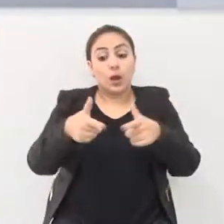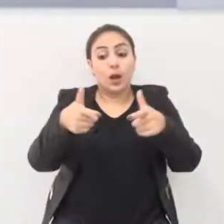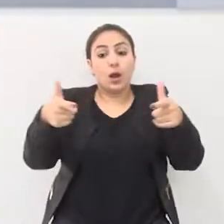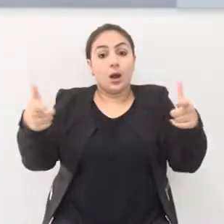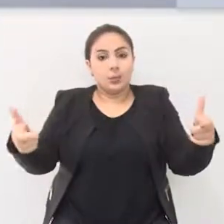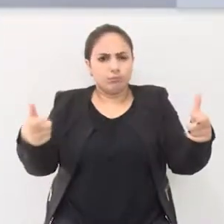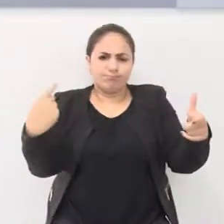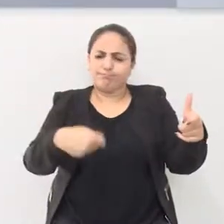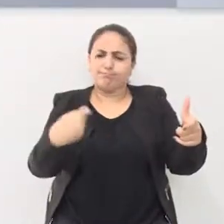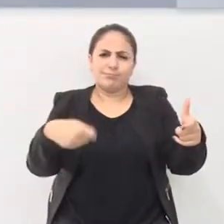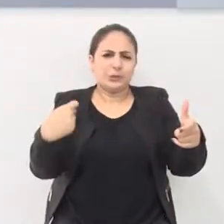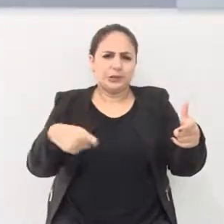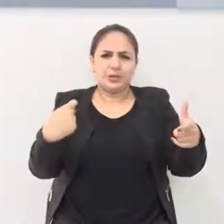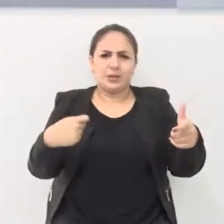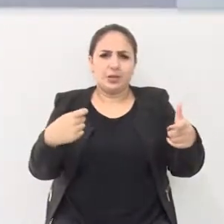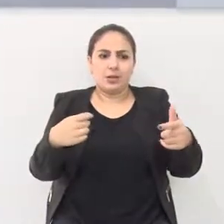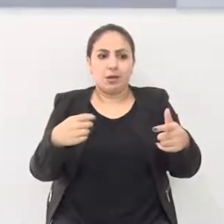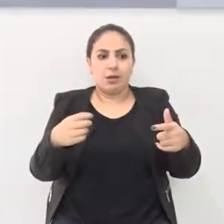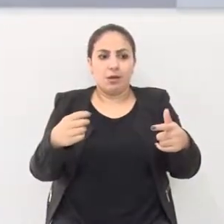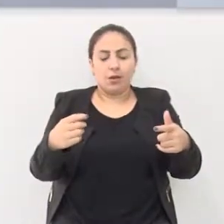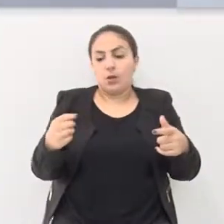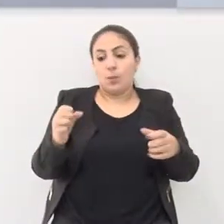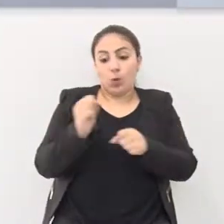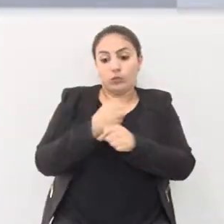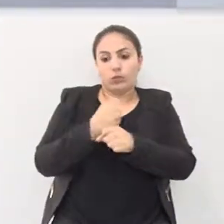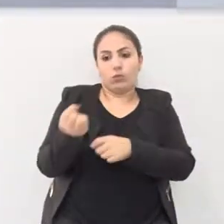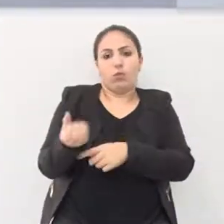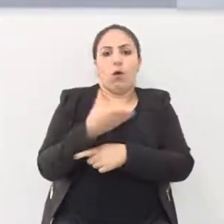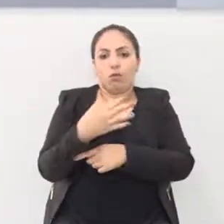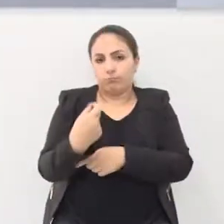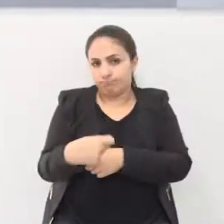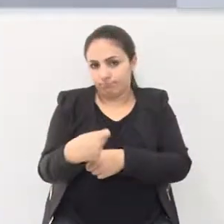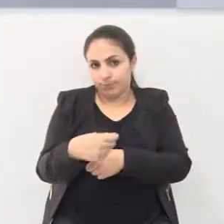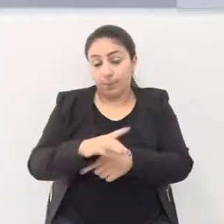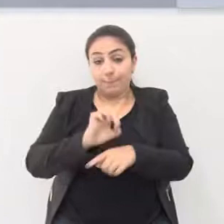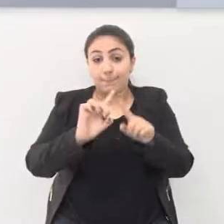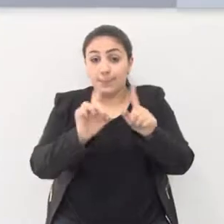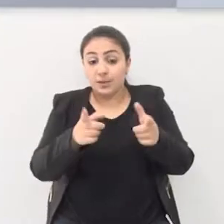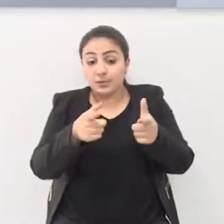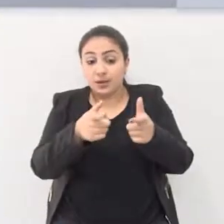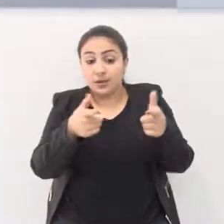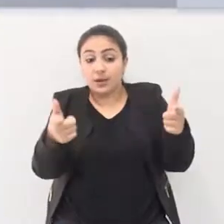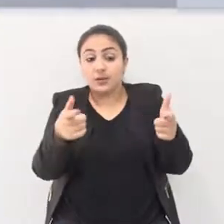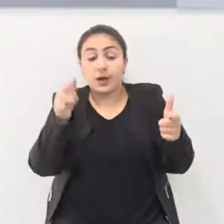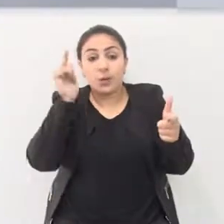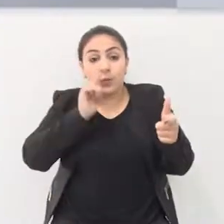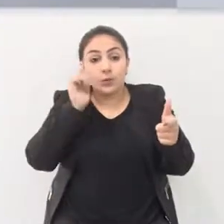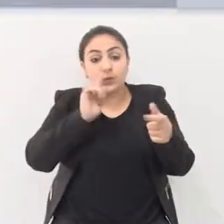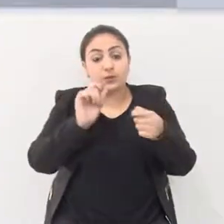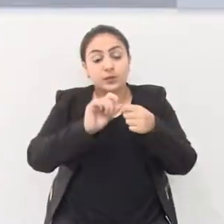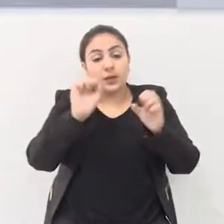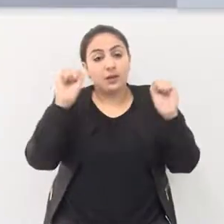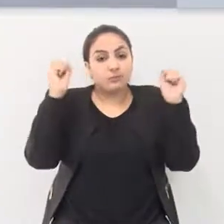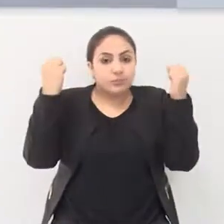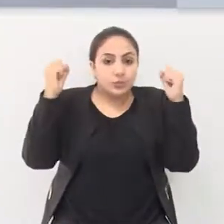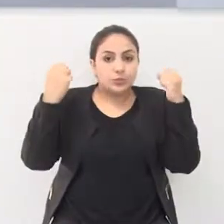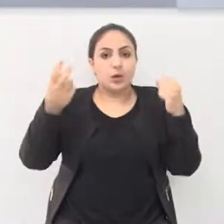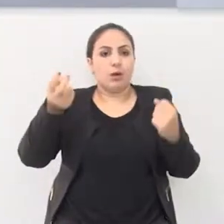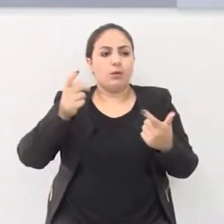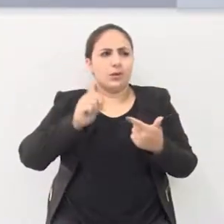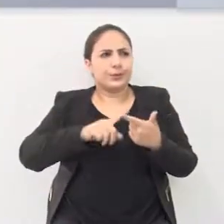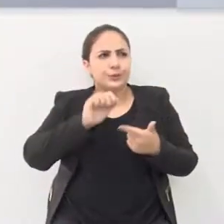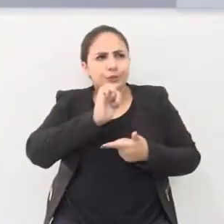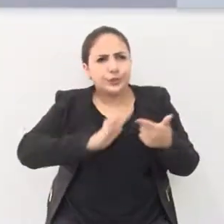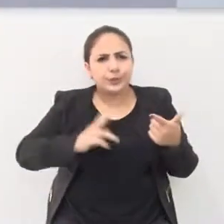amplo, não precisa ser com instalações modernas, mas um espaço grande, onde eles possam fazer as